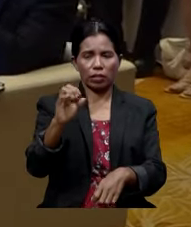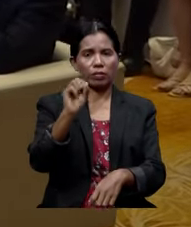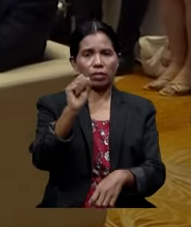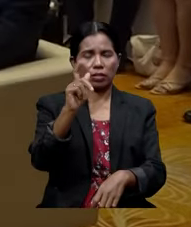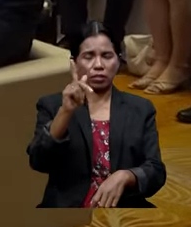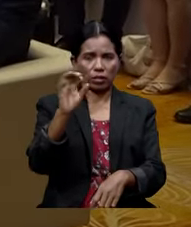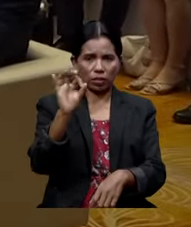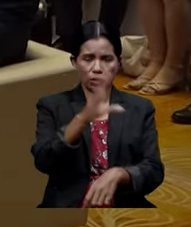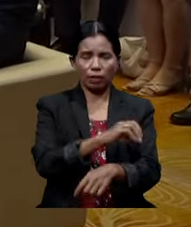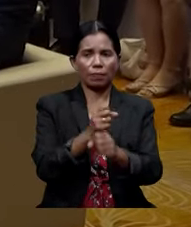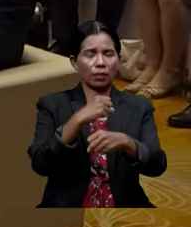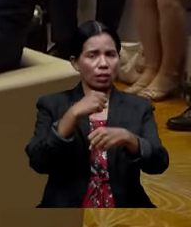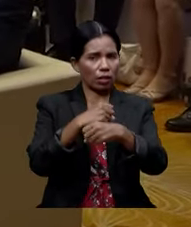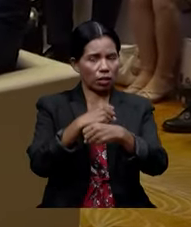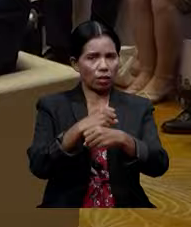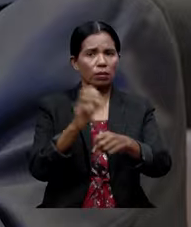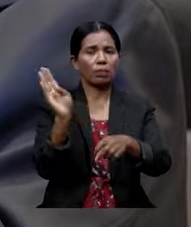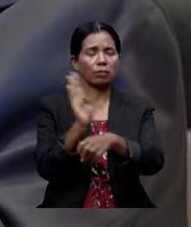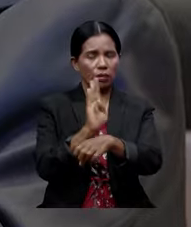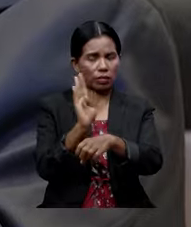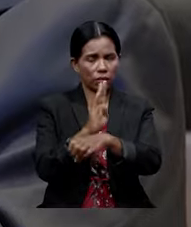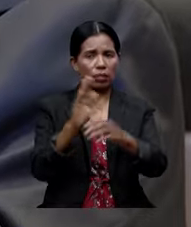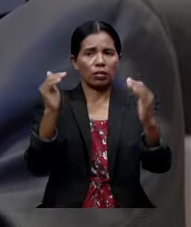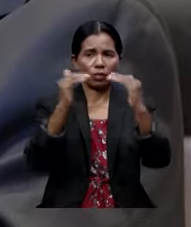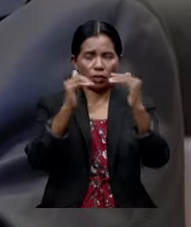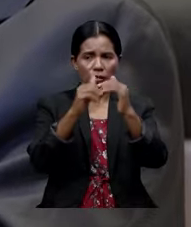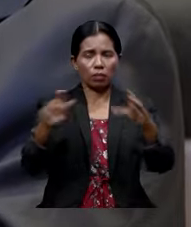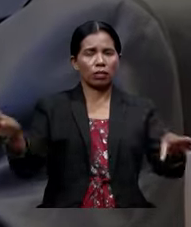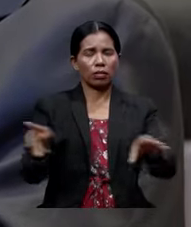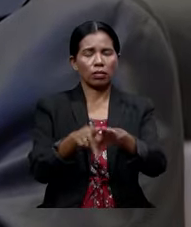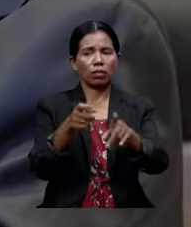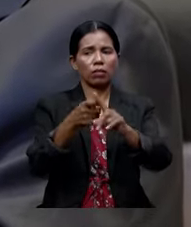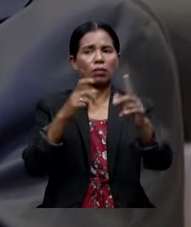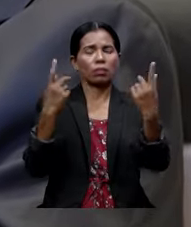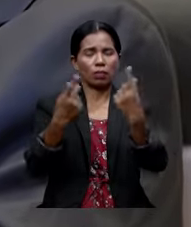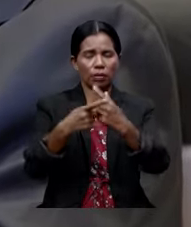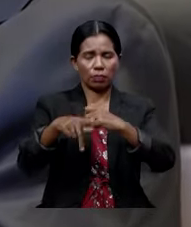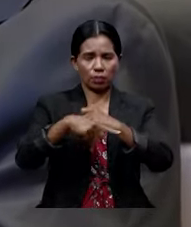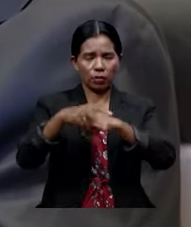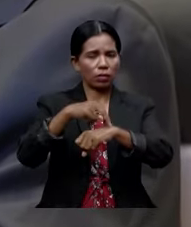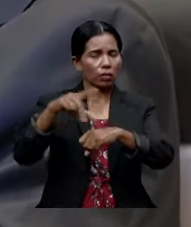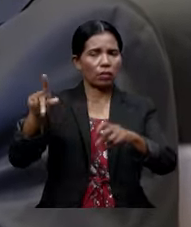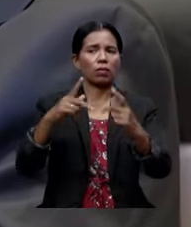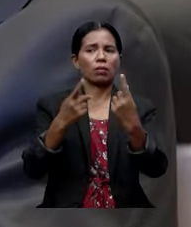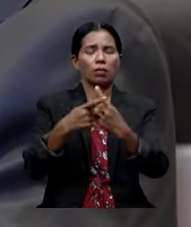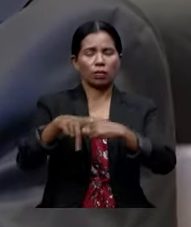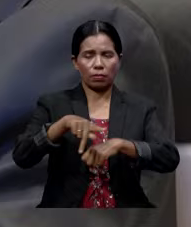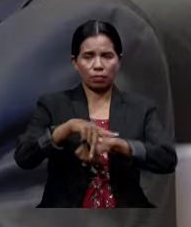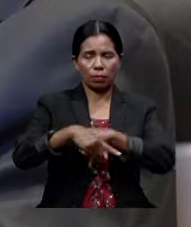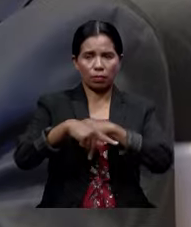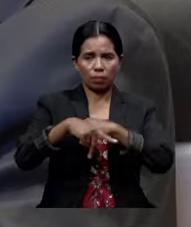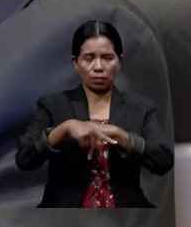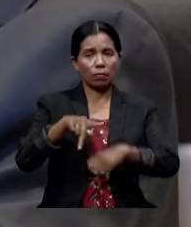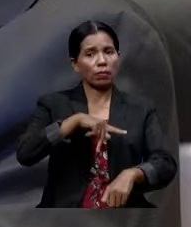Calvo Adilai, realiza Forum Business, nebe participa do setor privado nacional, no setor privado, Husi, China.